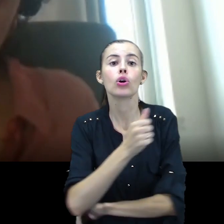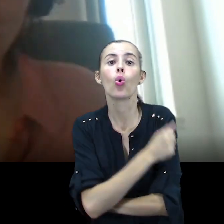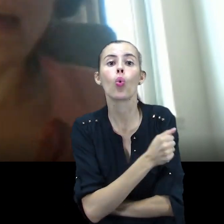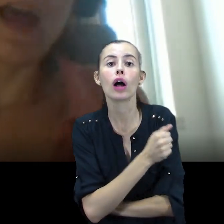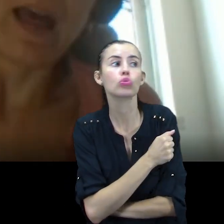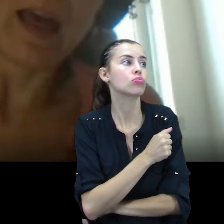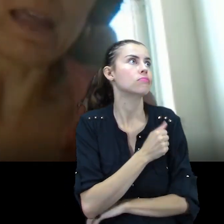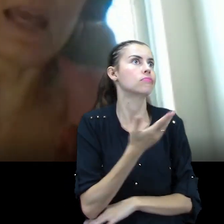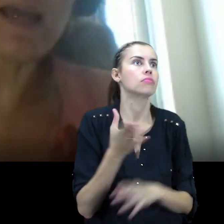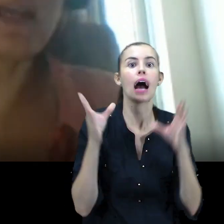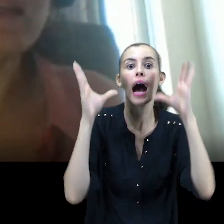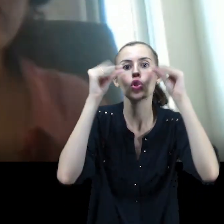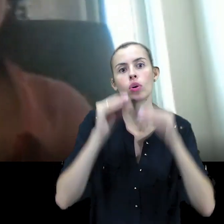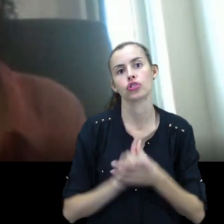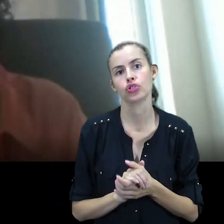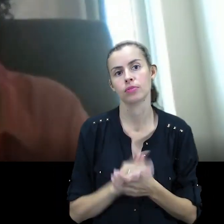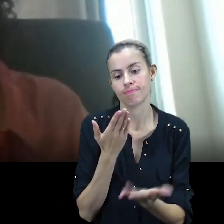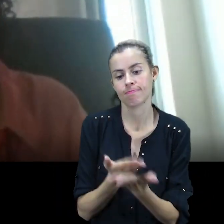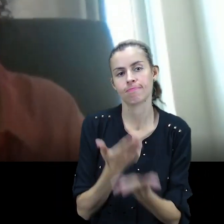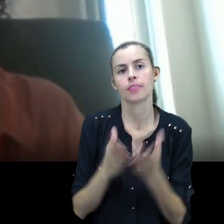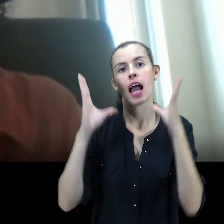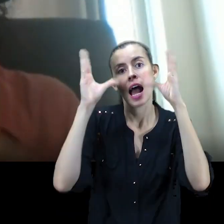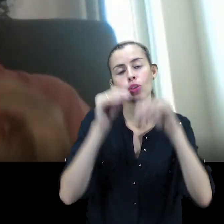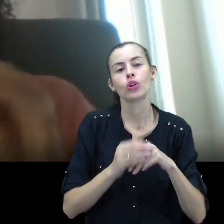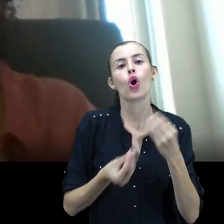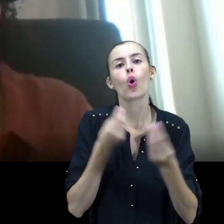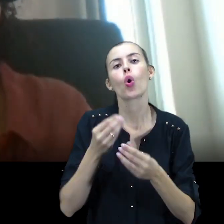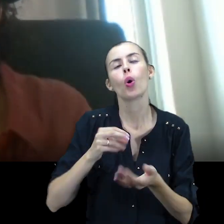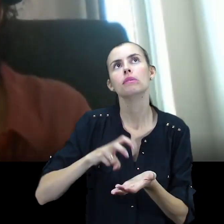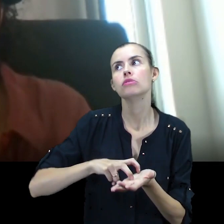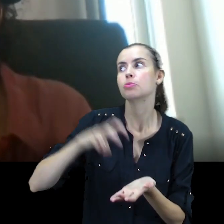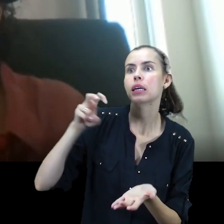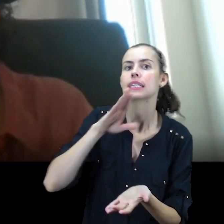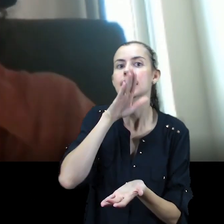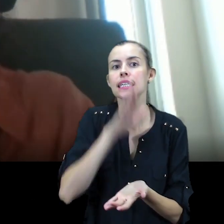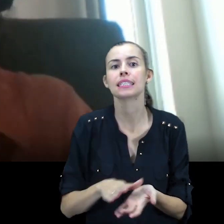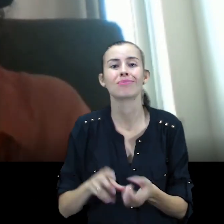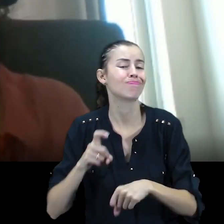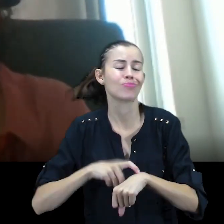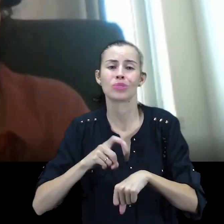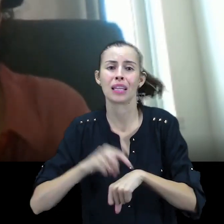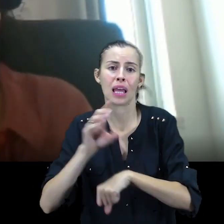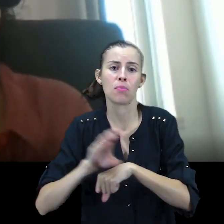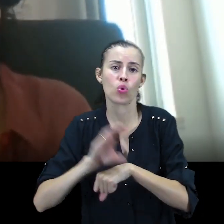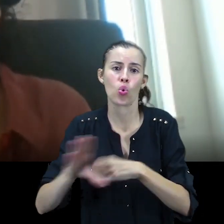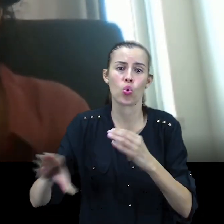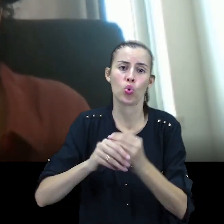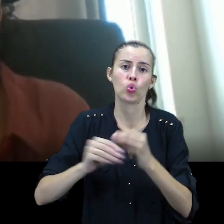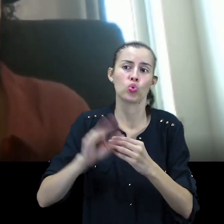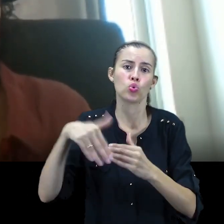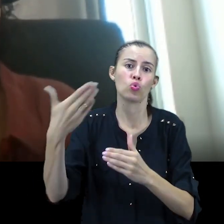noite, e aí esse curso noturno pega e faz uma proposta de ação pontual.